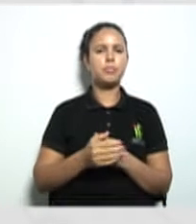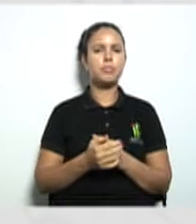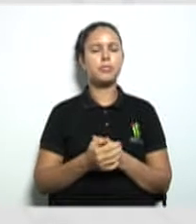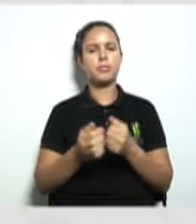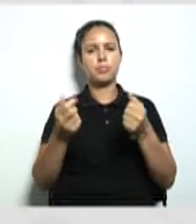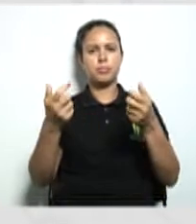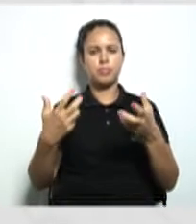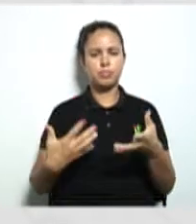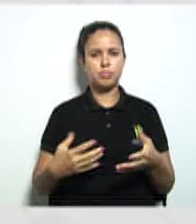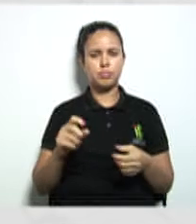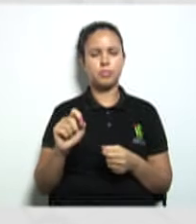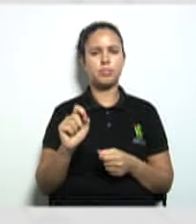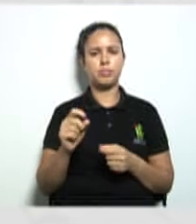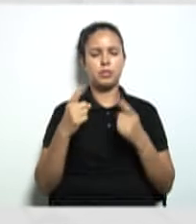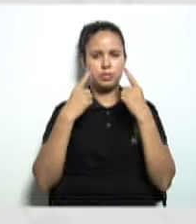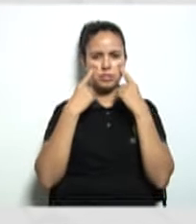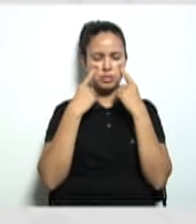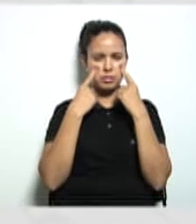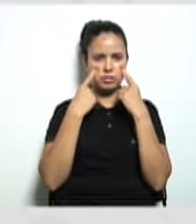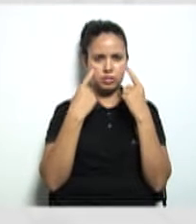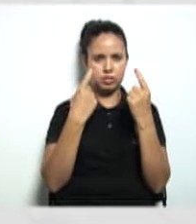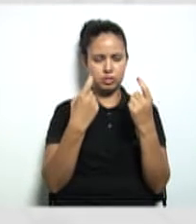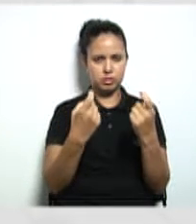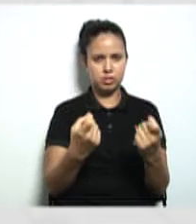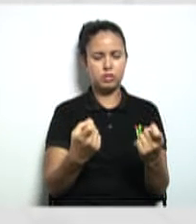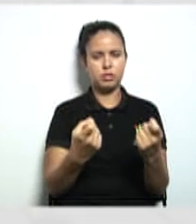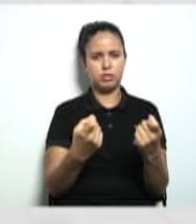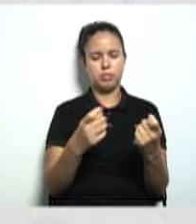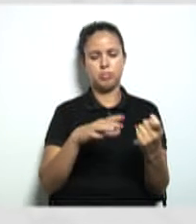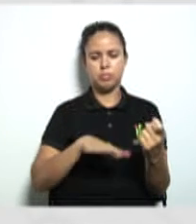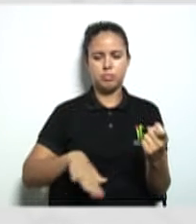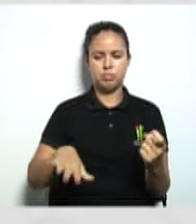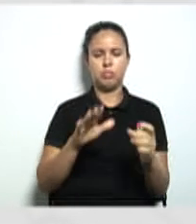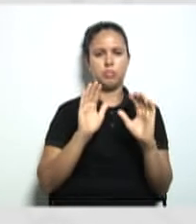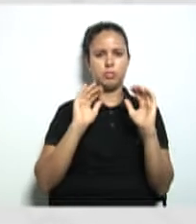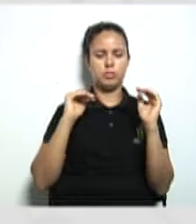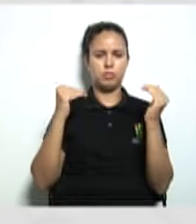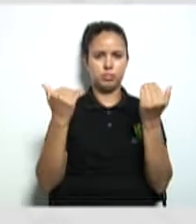fala sobre o interesse pela